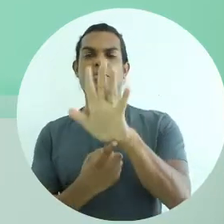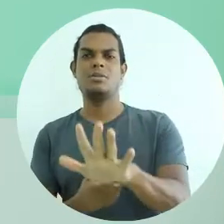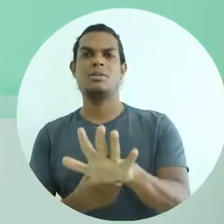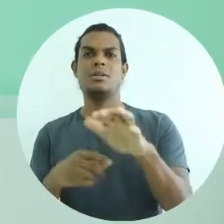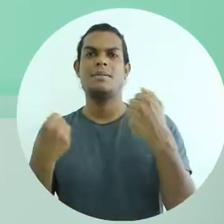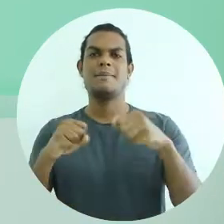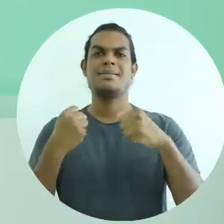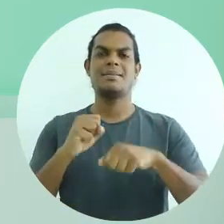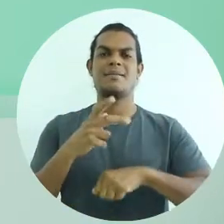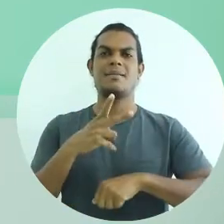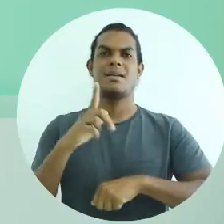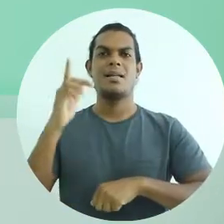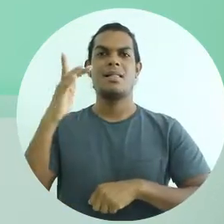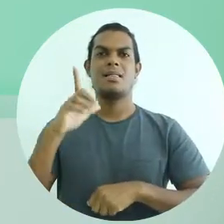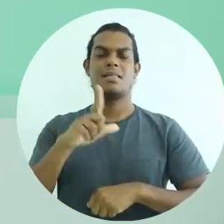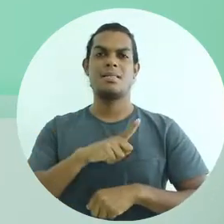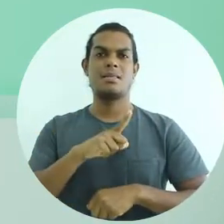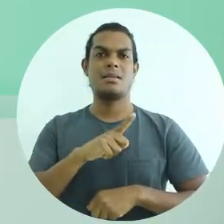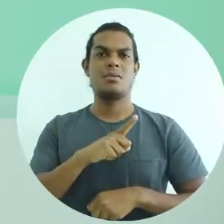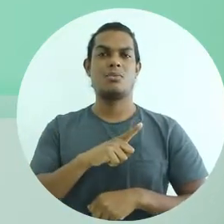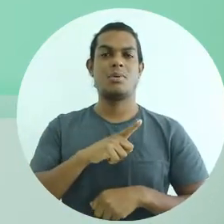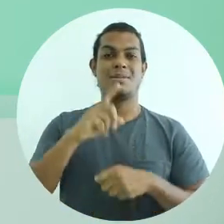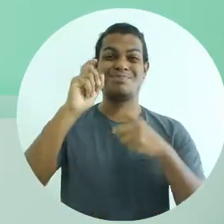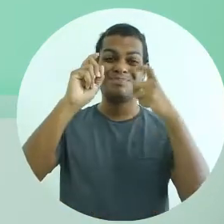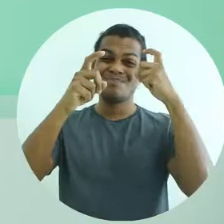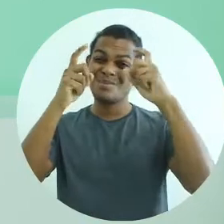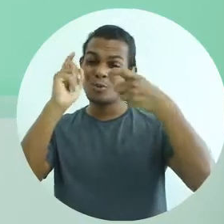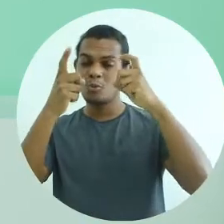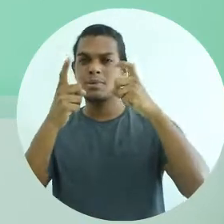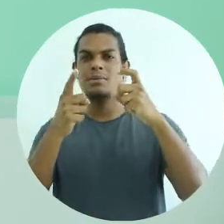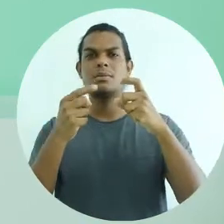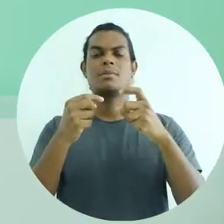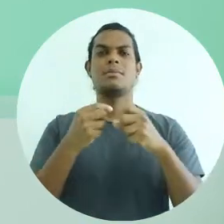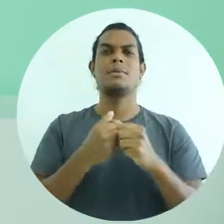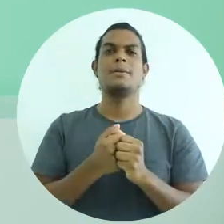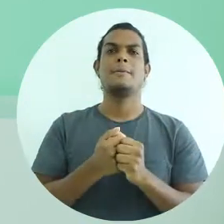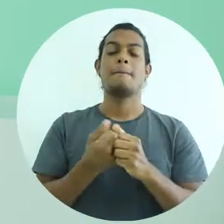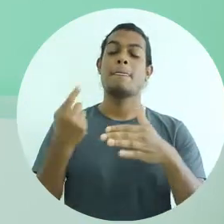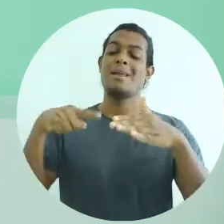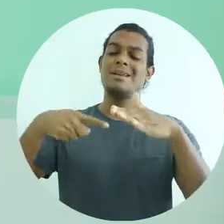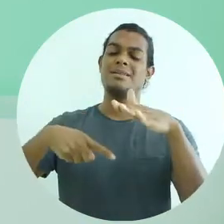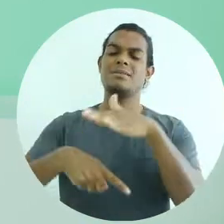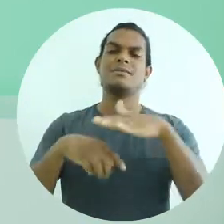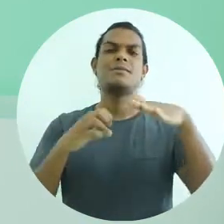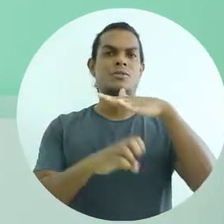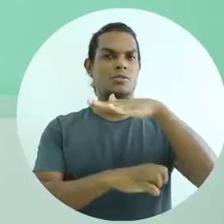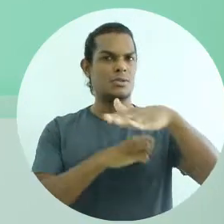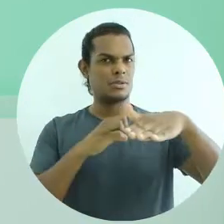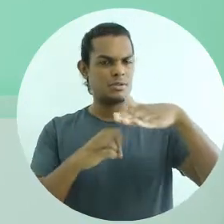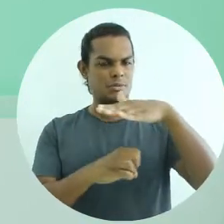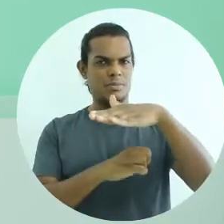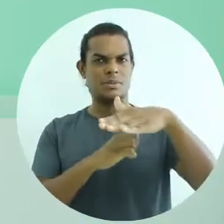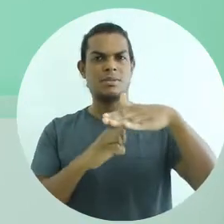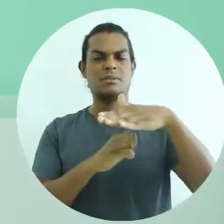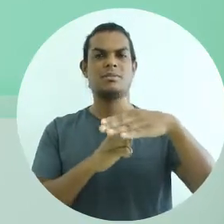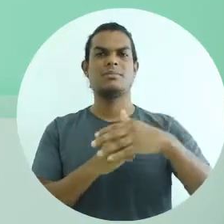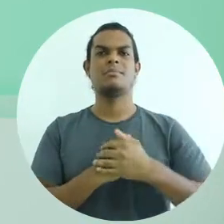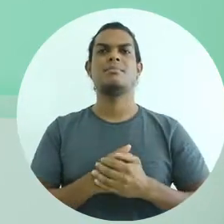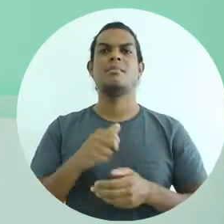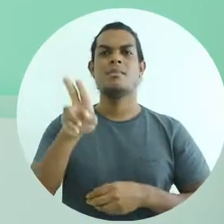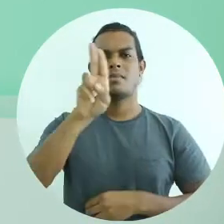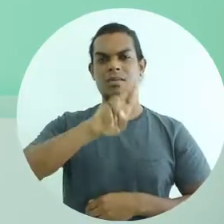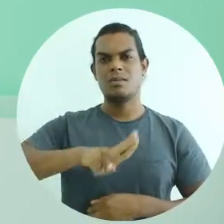pouco maior das empresas em planejar, em desburocratizar e implantar rotinas bem firmes,